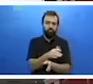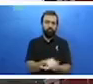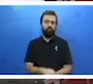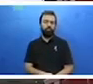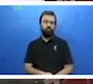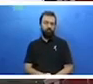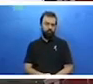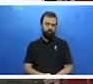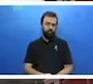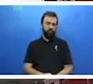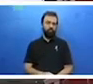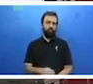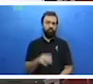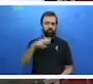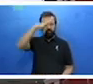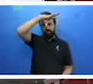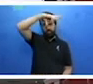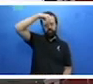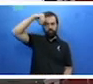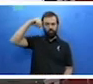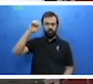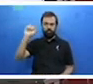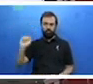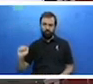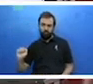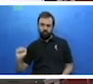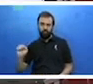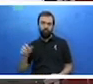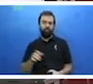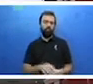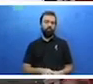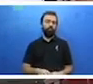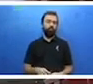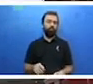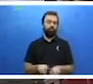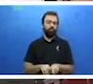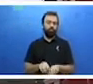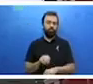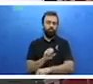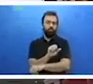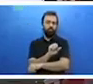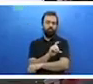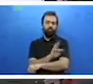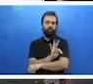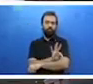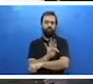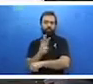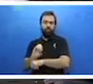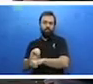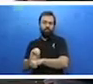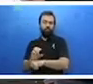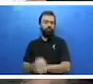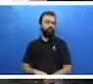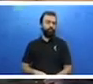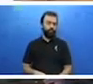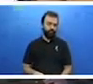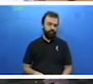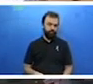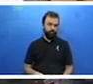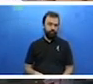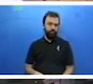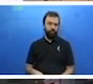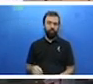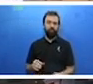estados, o Mato Grosso do Sul e depois a formação do Tocantins. E por último, nós estudamos o que